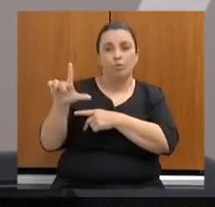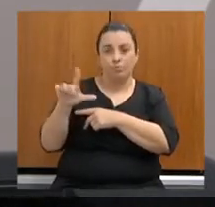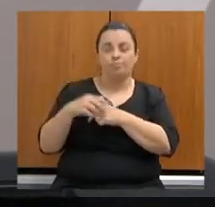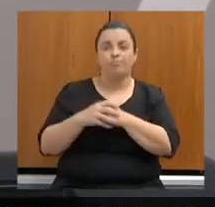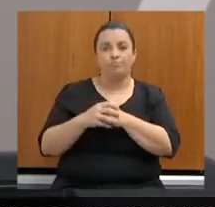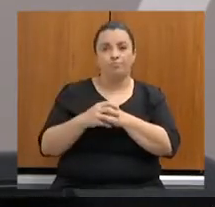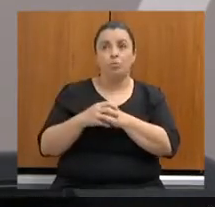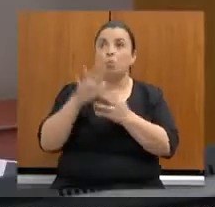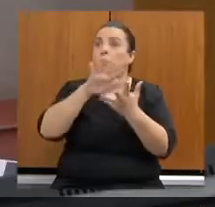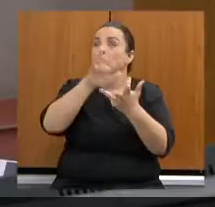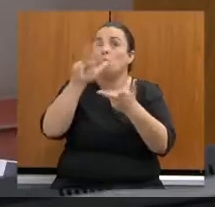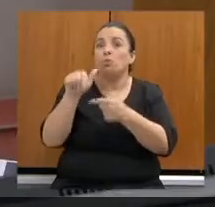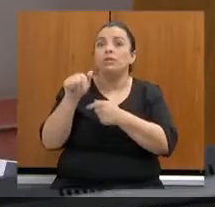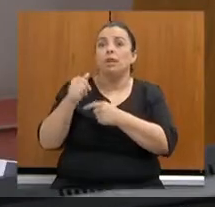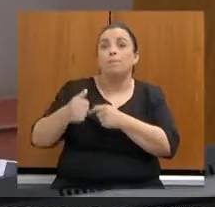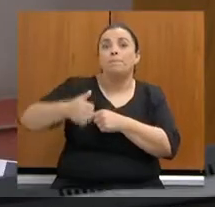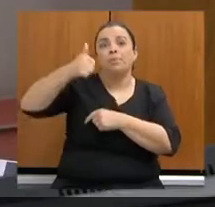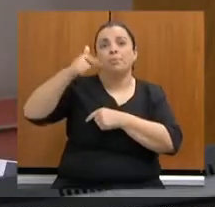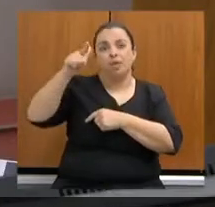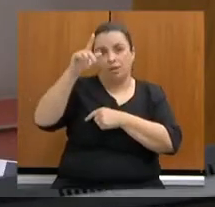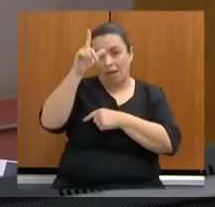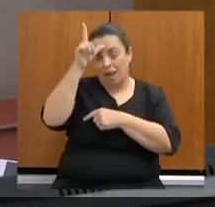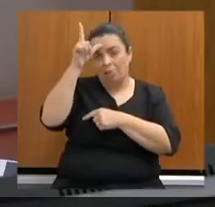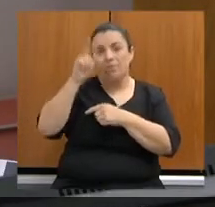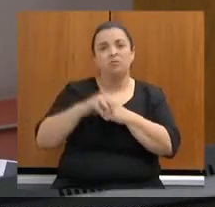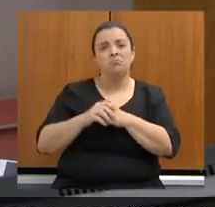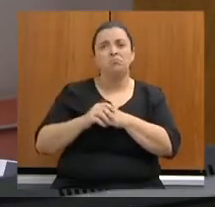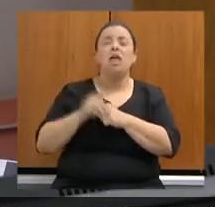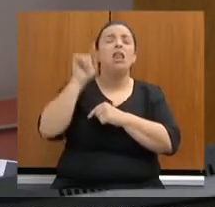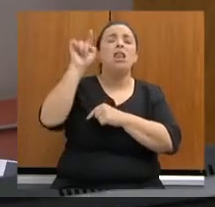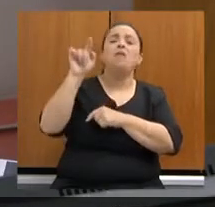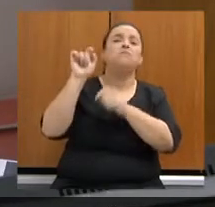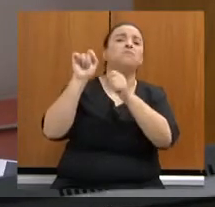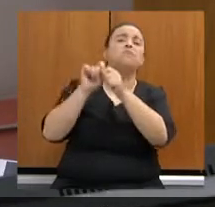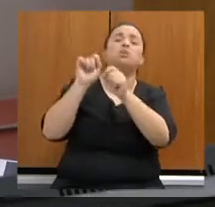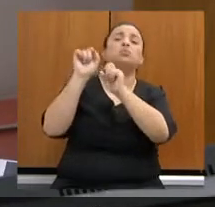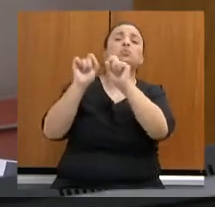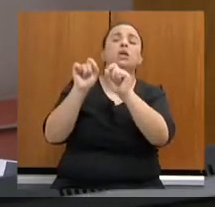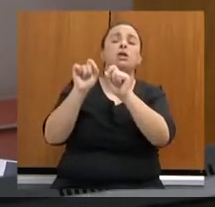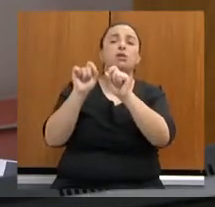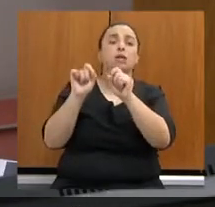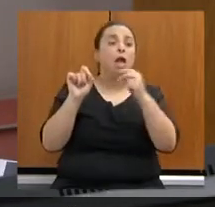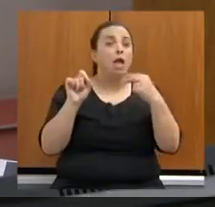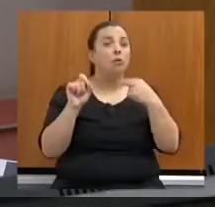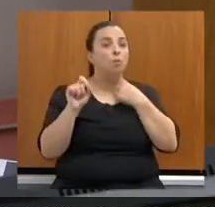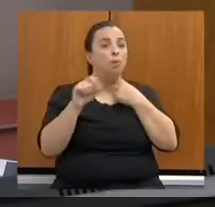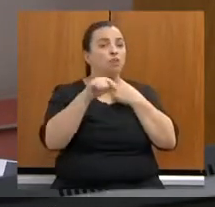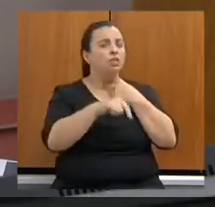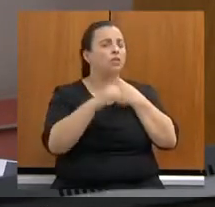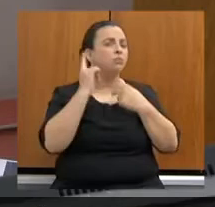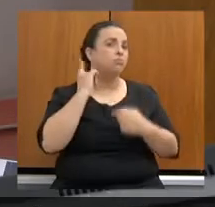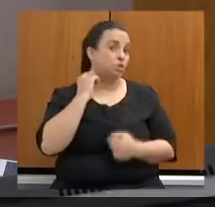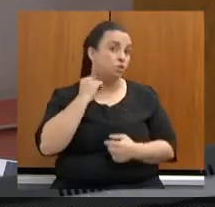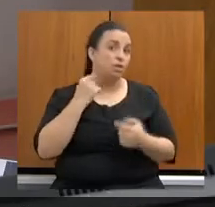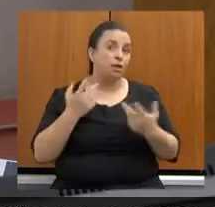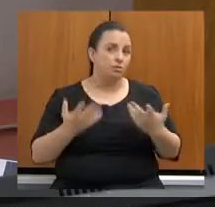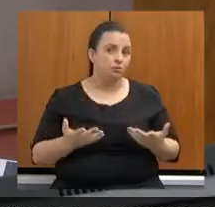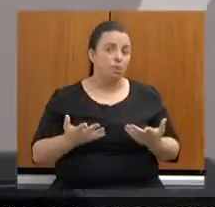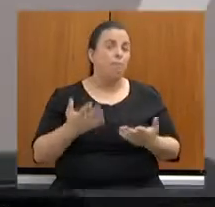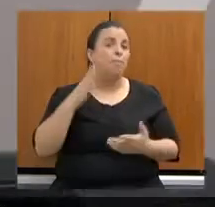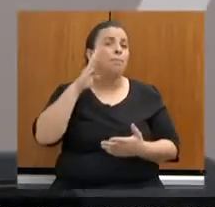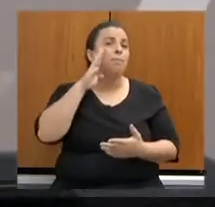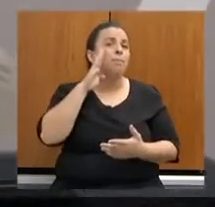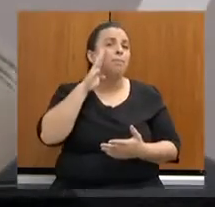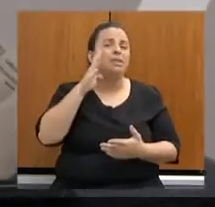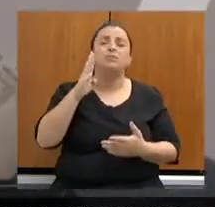e o que que eles fazem lá o que nós não podemos fazer aqui principalmente no